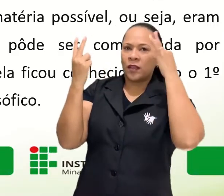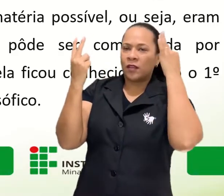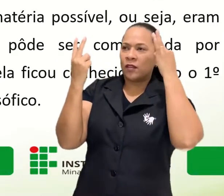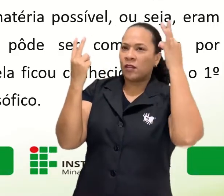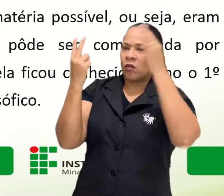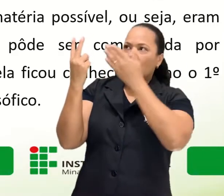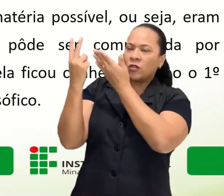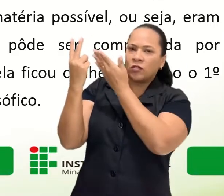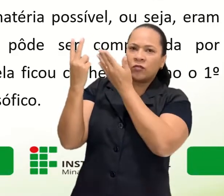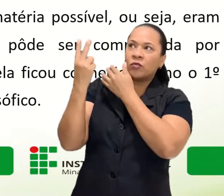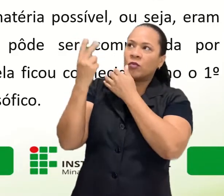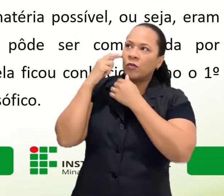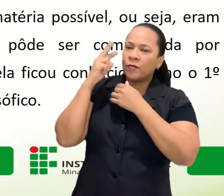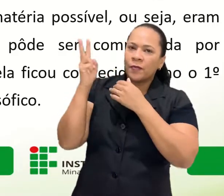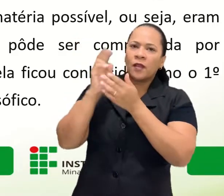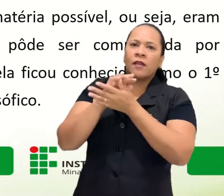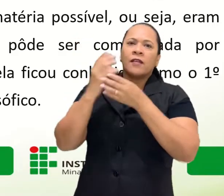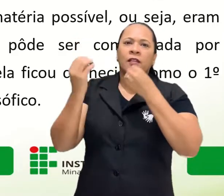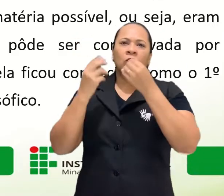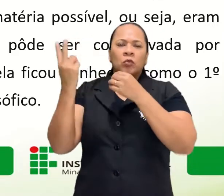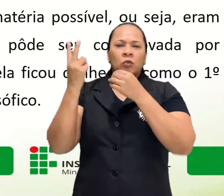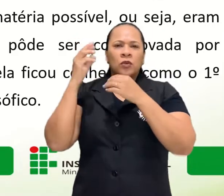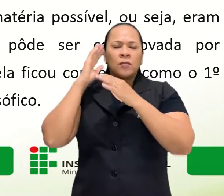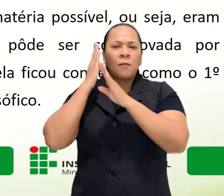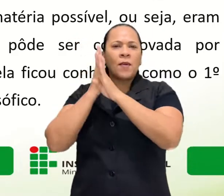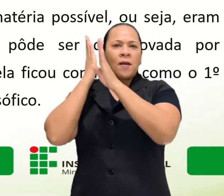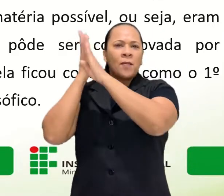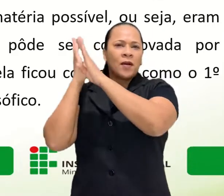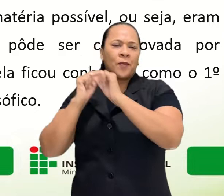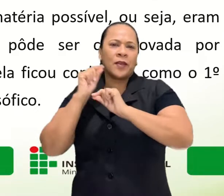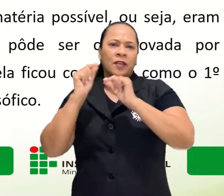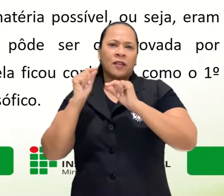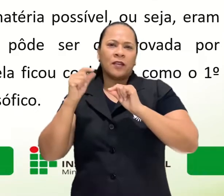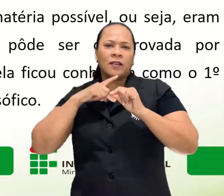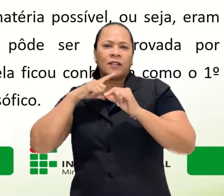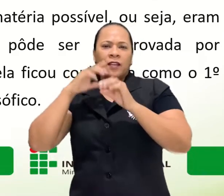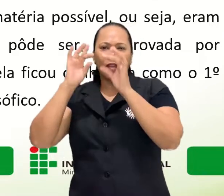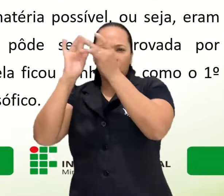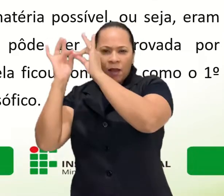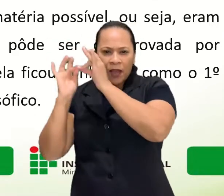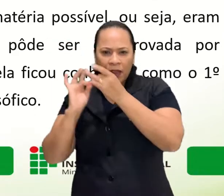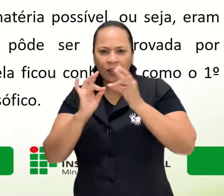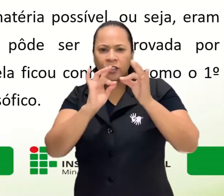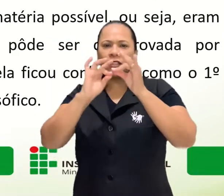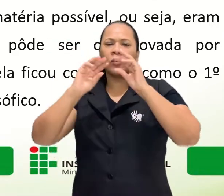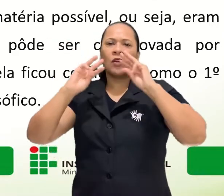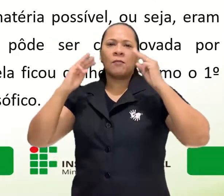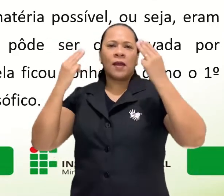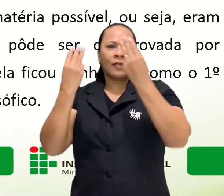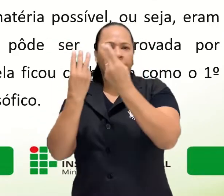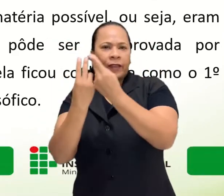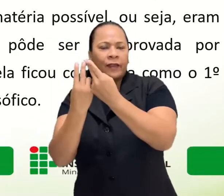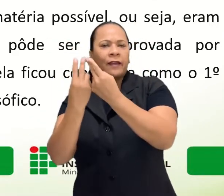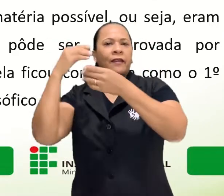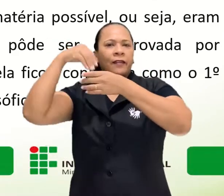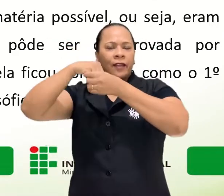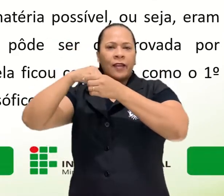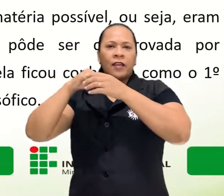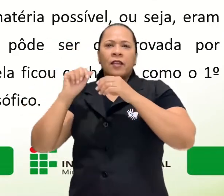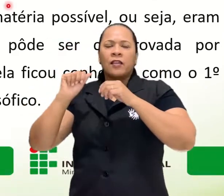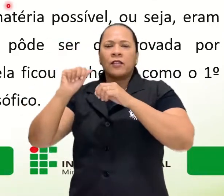propuseram que a matéria era formada por diminutas partículas, os átomos, que significam sem divisão.